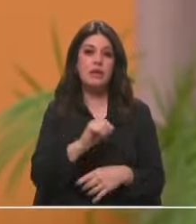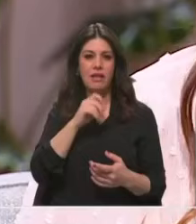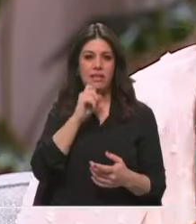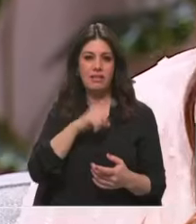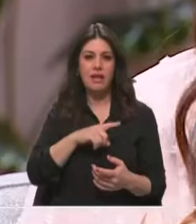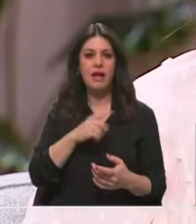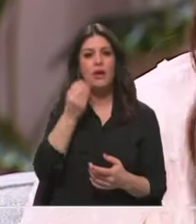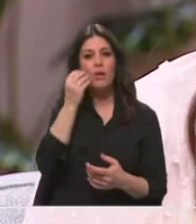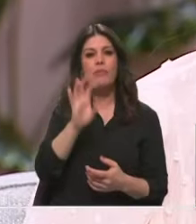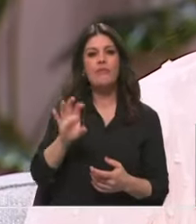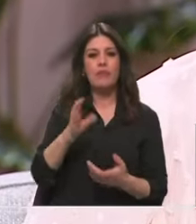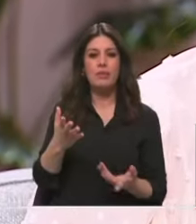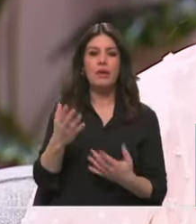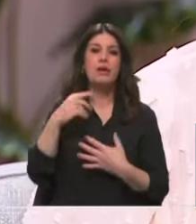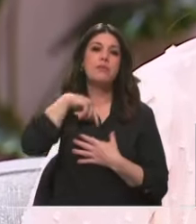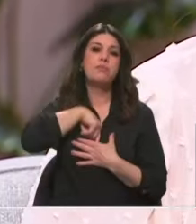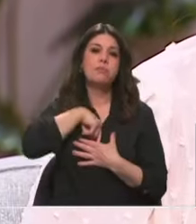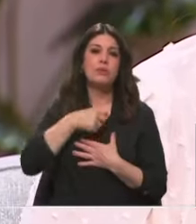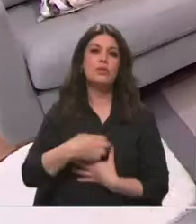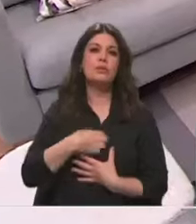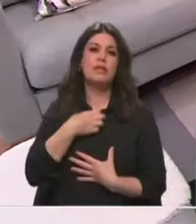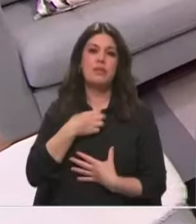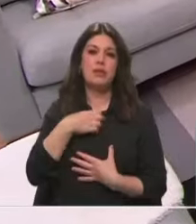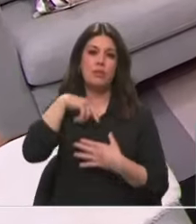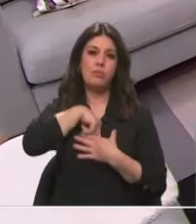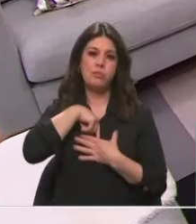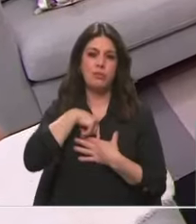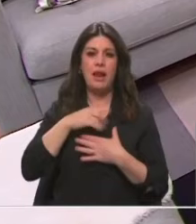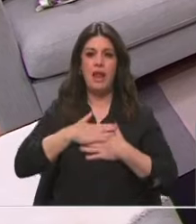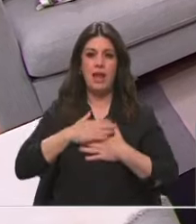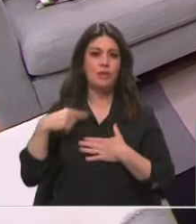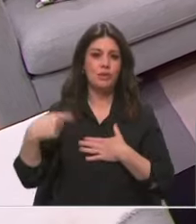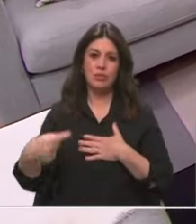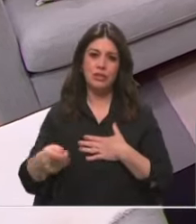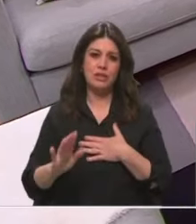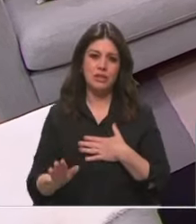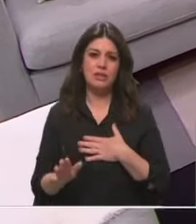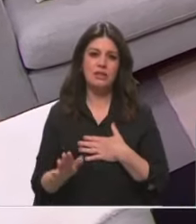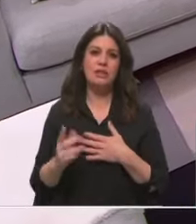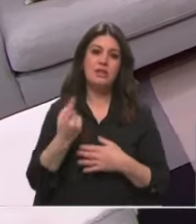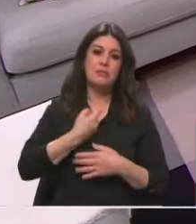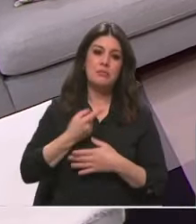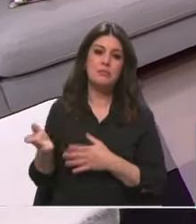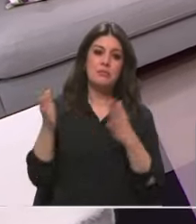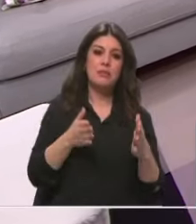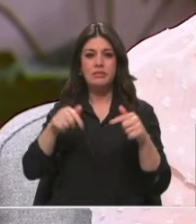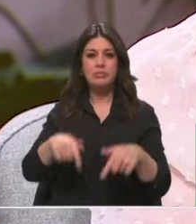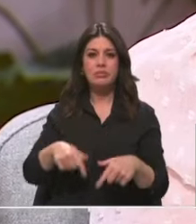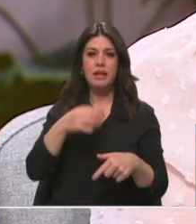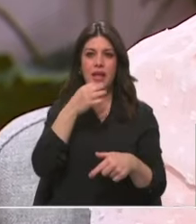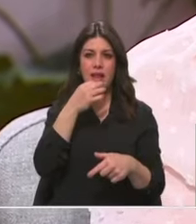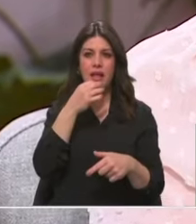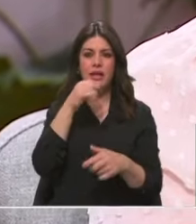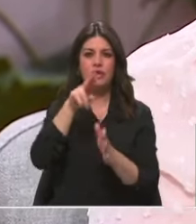família o sentimento tá cá sempre todos os dias eh não altera nada é uma questão de aprender a viver com esta dor no